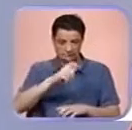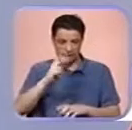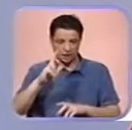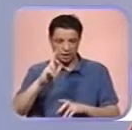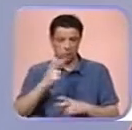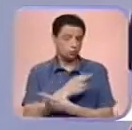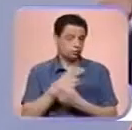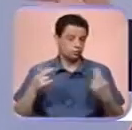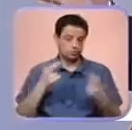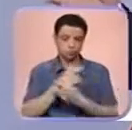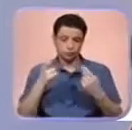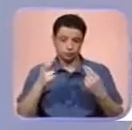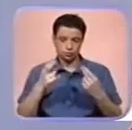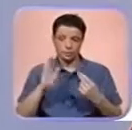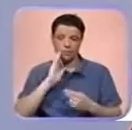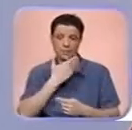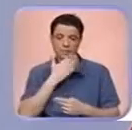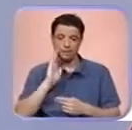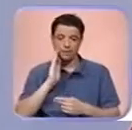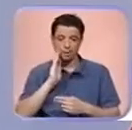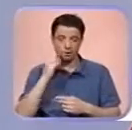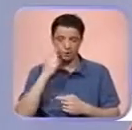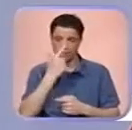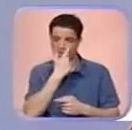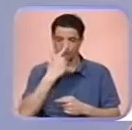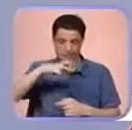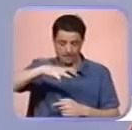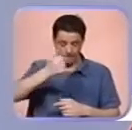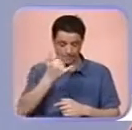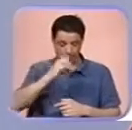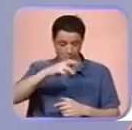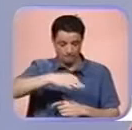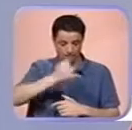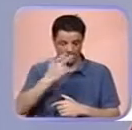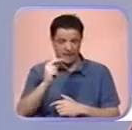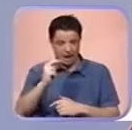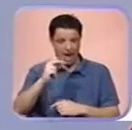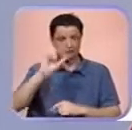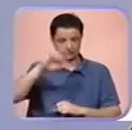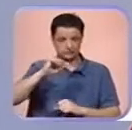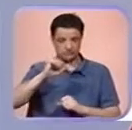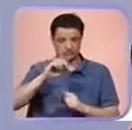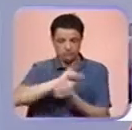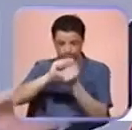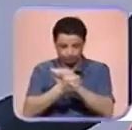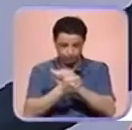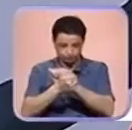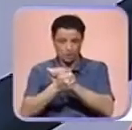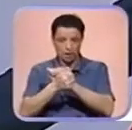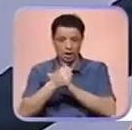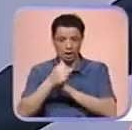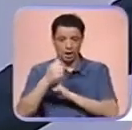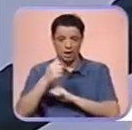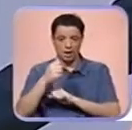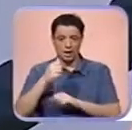laser, o laser usamos em vários campos do globo ocular. Na miopia, usamos habitualmente o laser, sim, para corrigir a graduação,